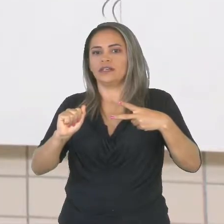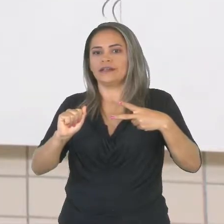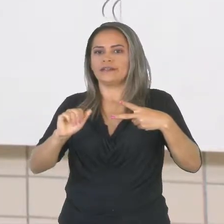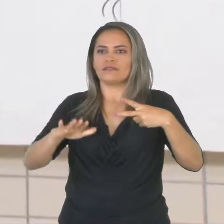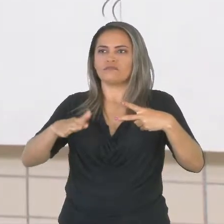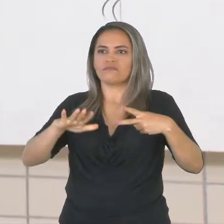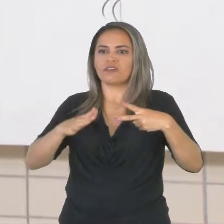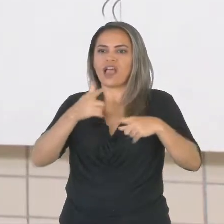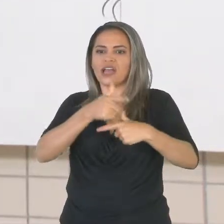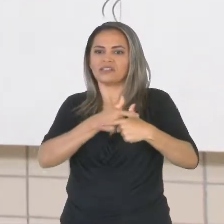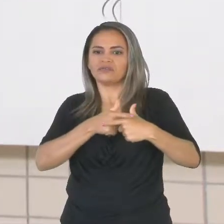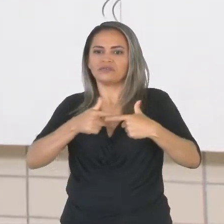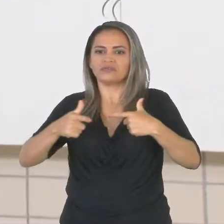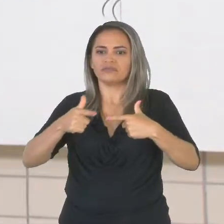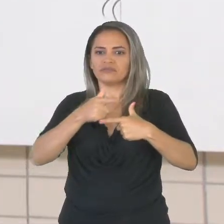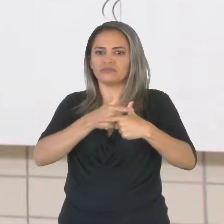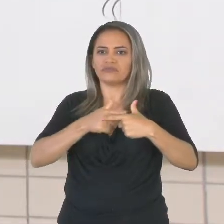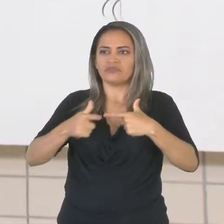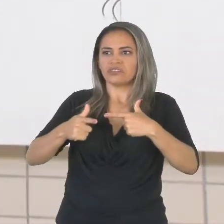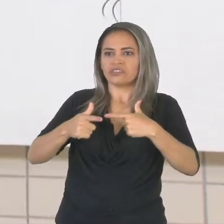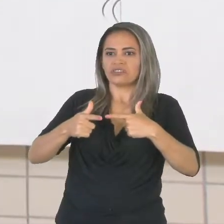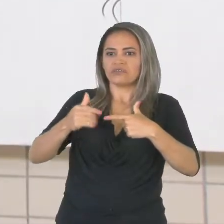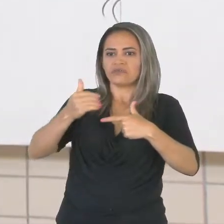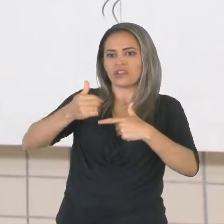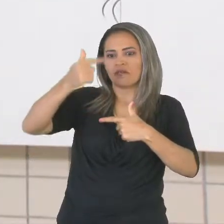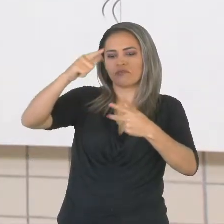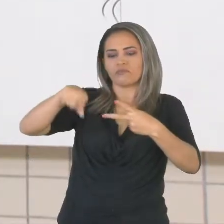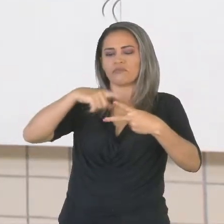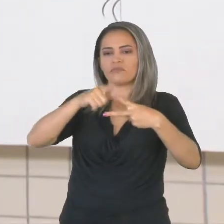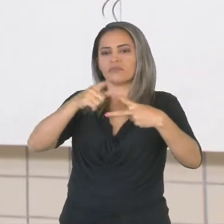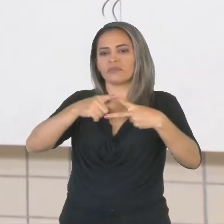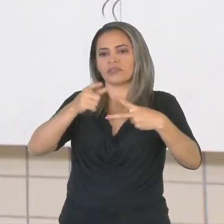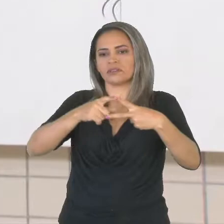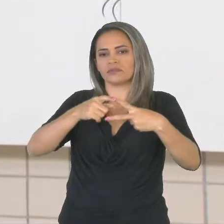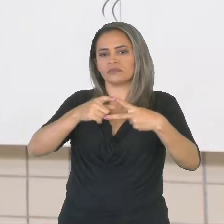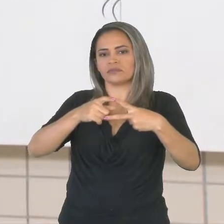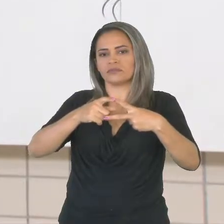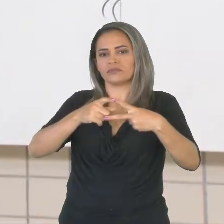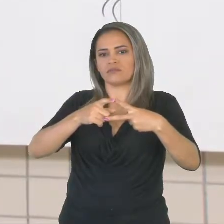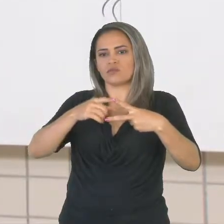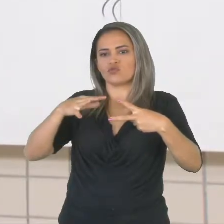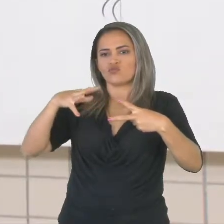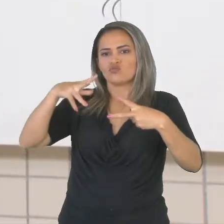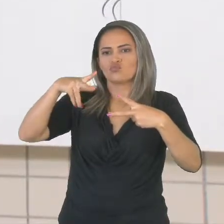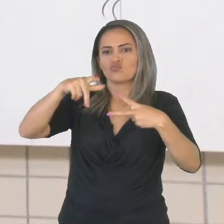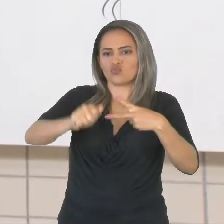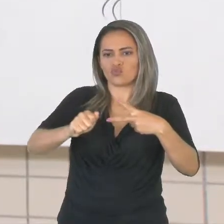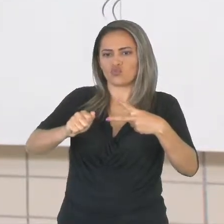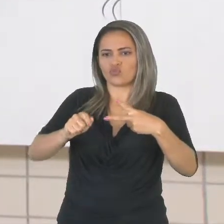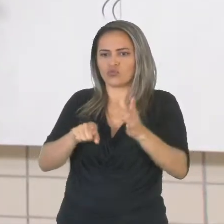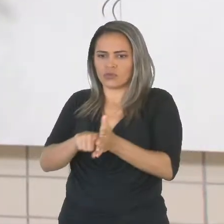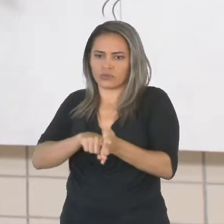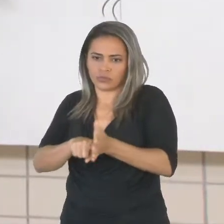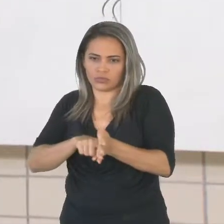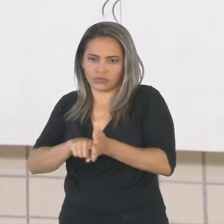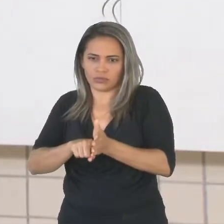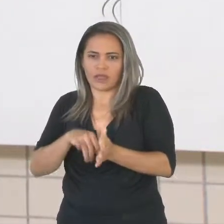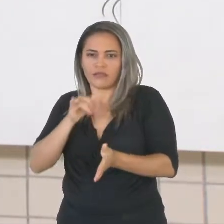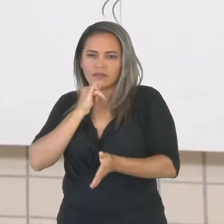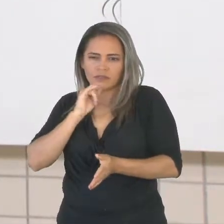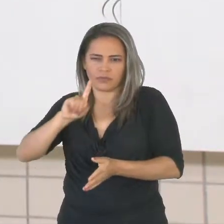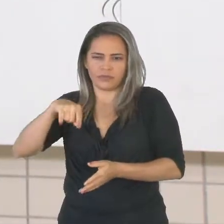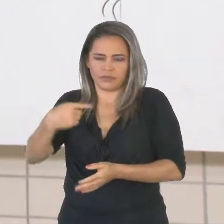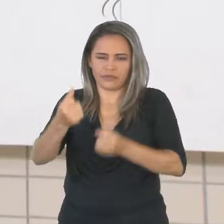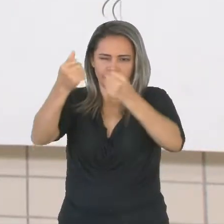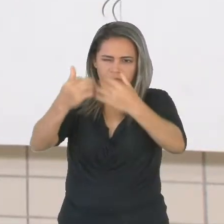uma divisão da frequência absoluta pelo total pesquisado. E a gente vai ver isso aqui no exemplo para ver se